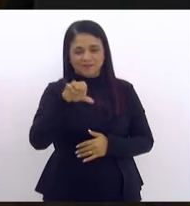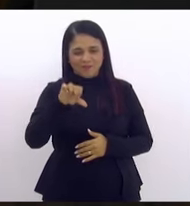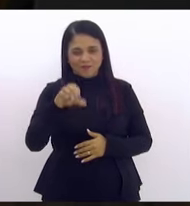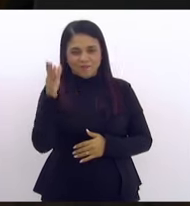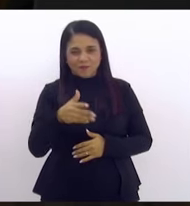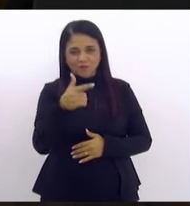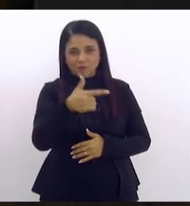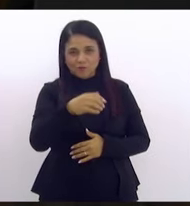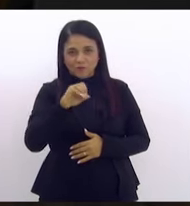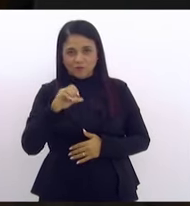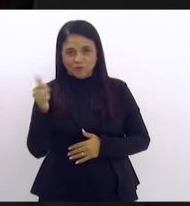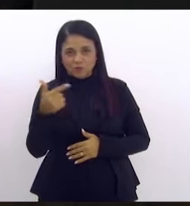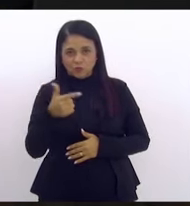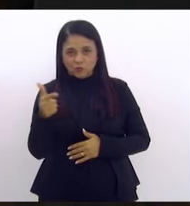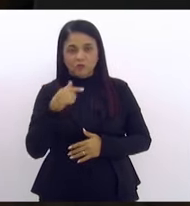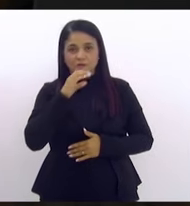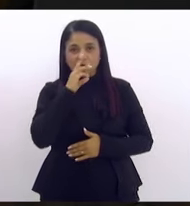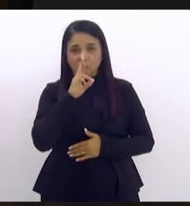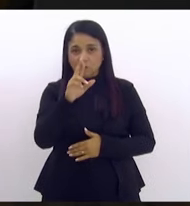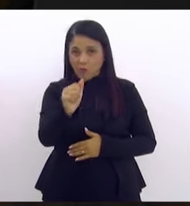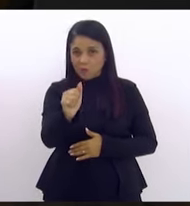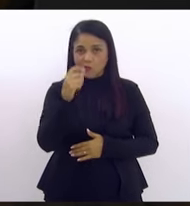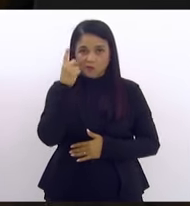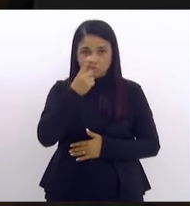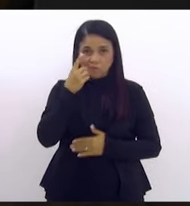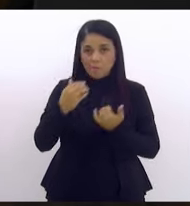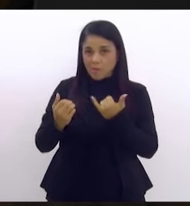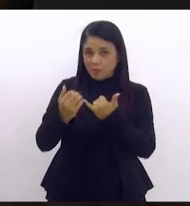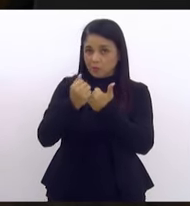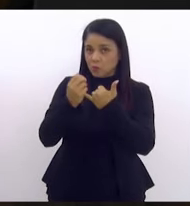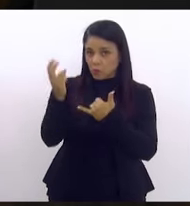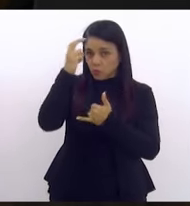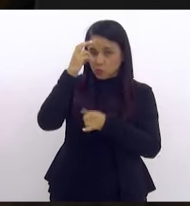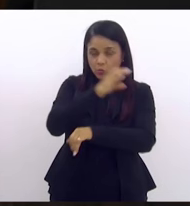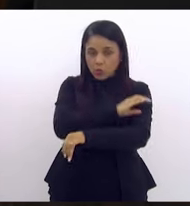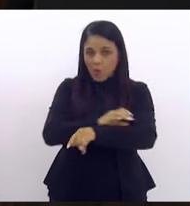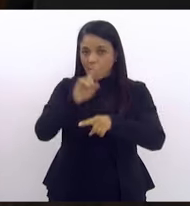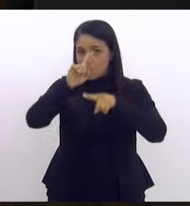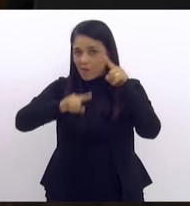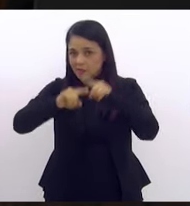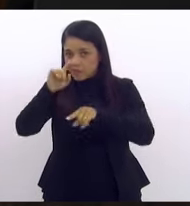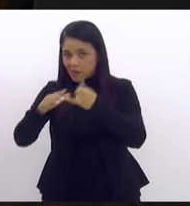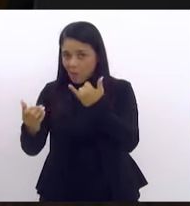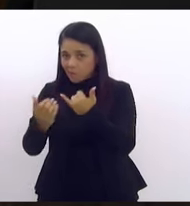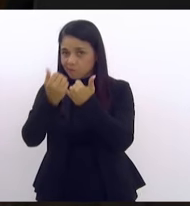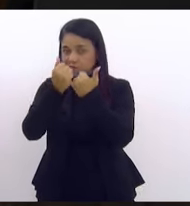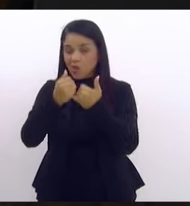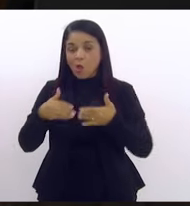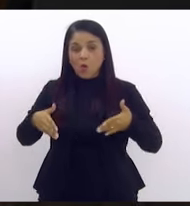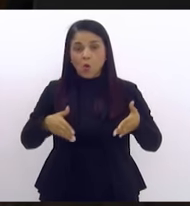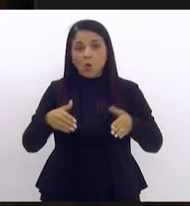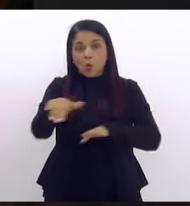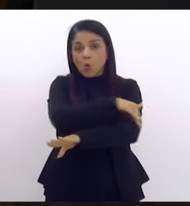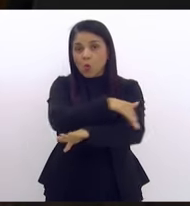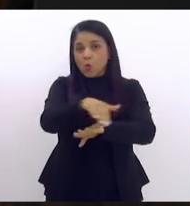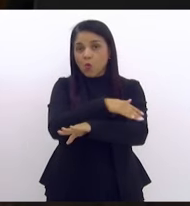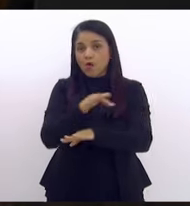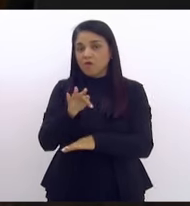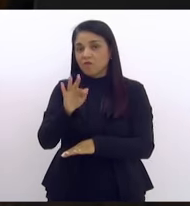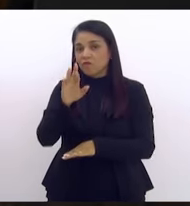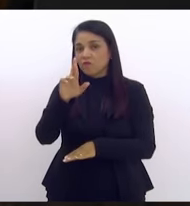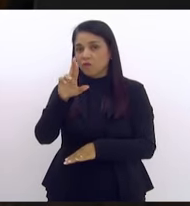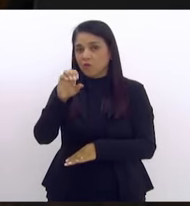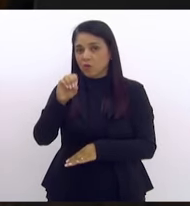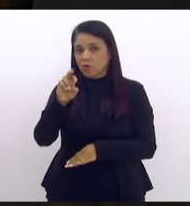5.409/2022, de autoria do deputado Rodrigo Amorim, que declara patrimônio cultural e material do Estado do Rio de Janeiro a Rua das Flores, localizado no bairro da Tijuca, e